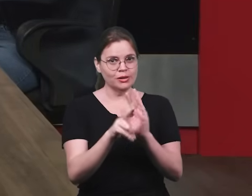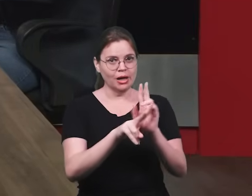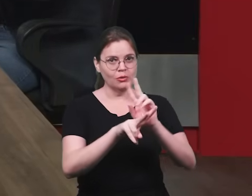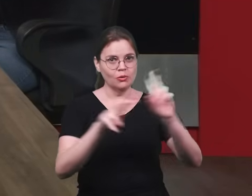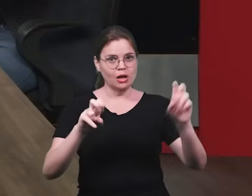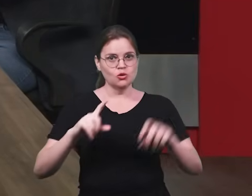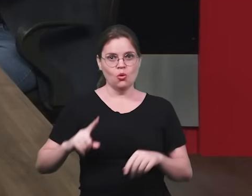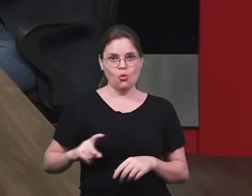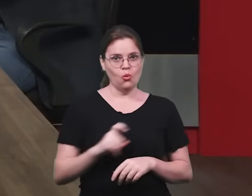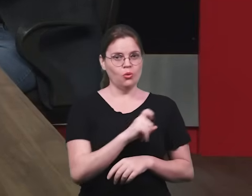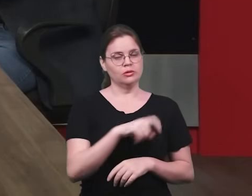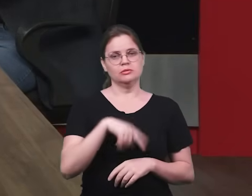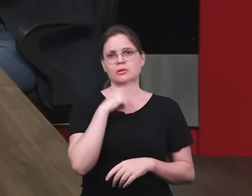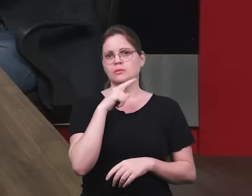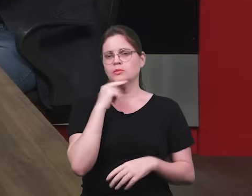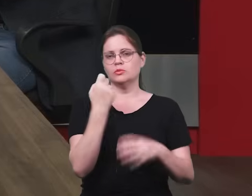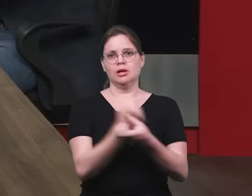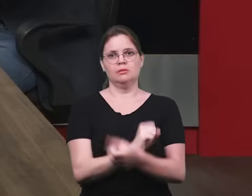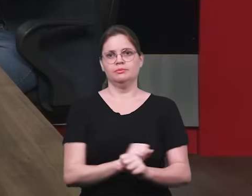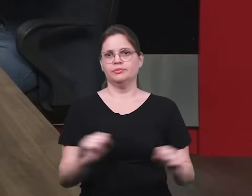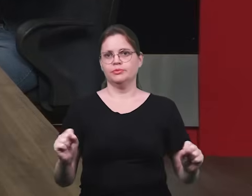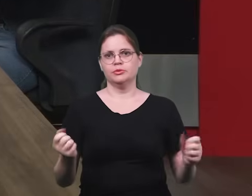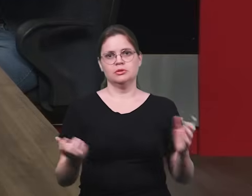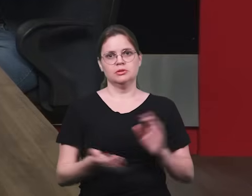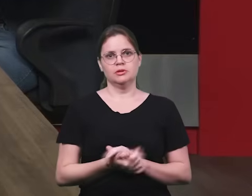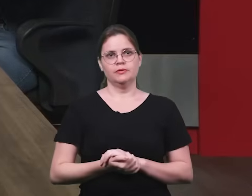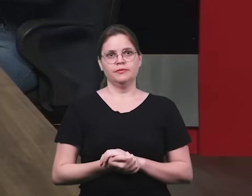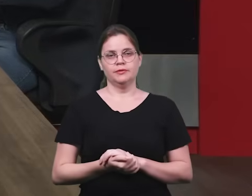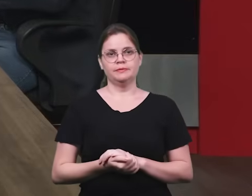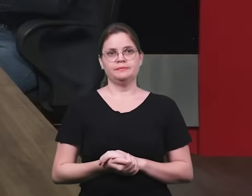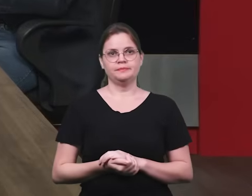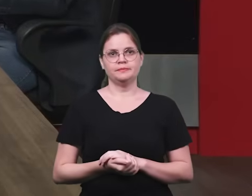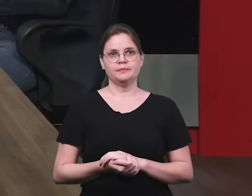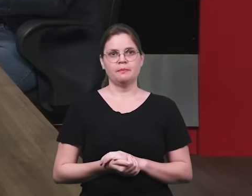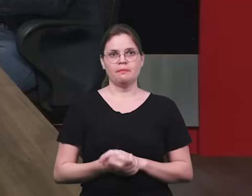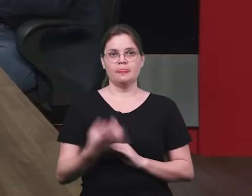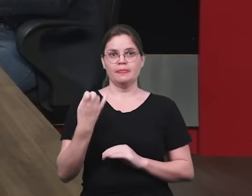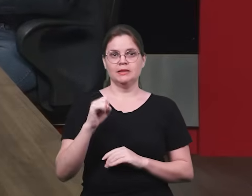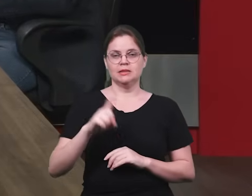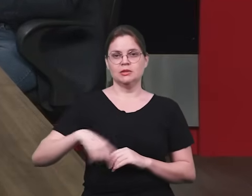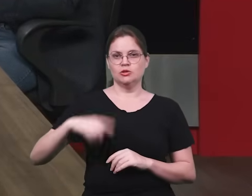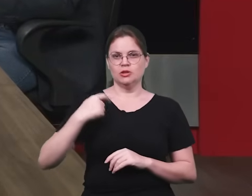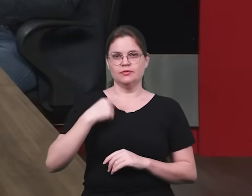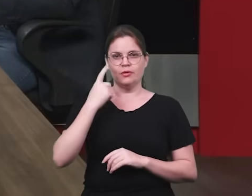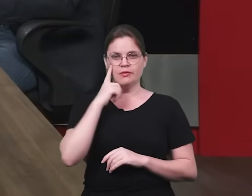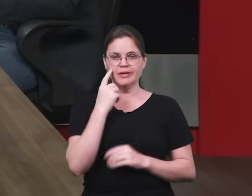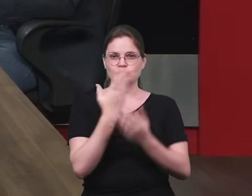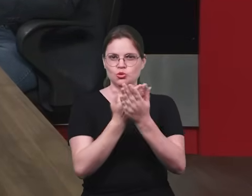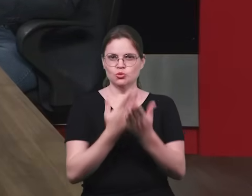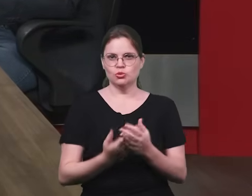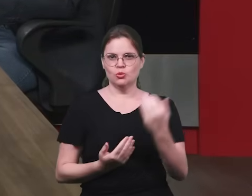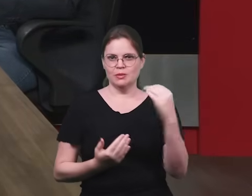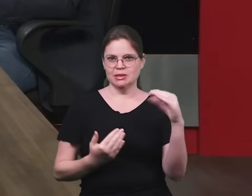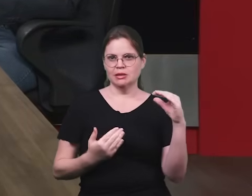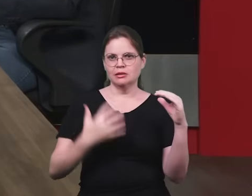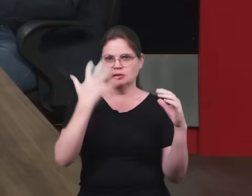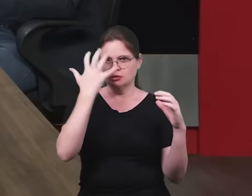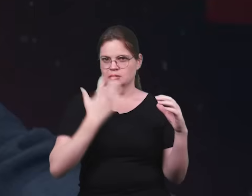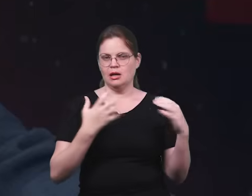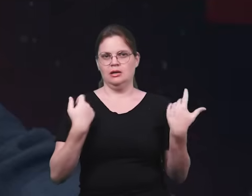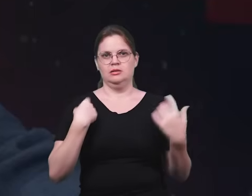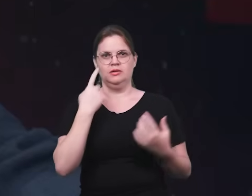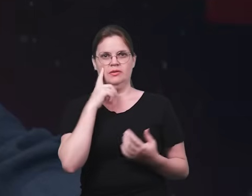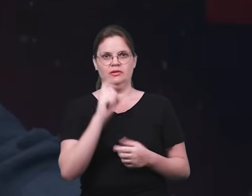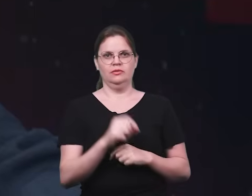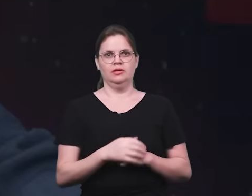em muitas coisas que é impossível você... Assim, se a gente for qualquer ciência séria, a gente fala, não,